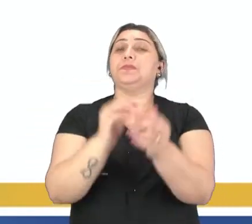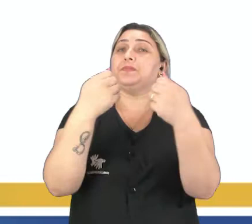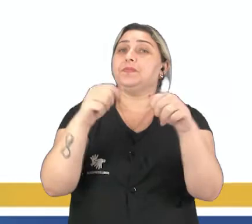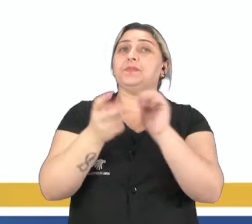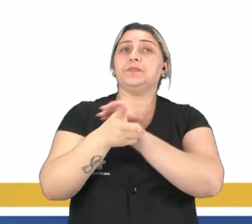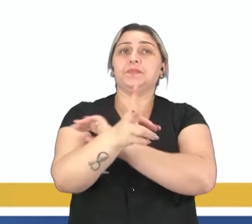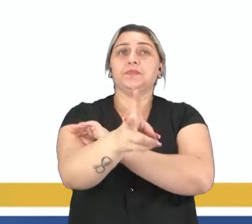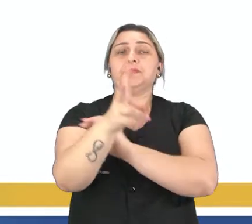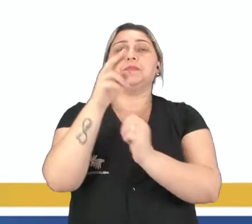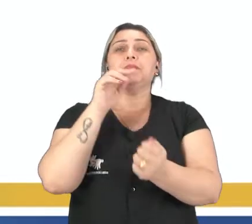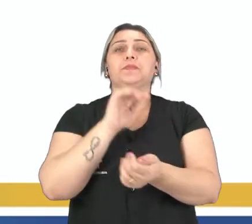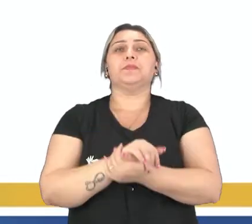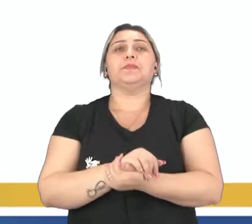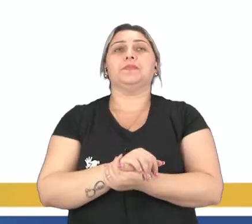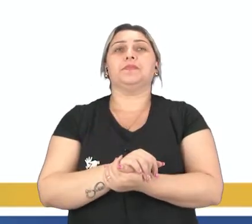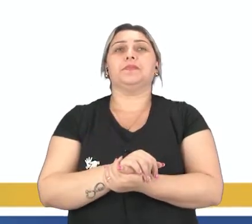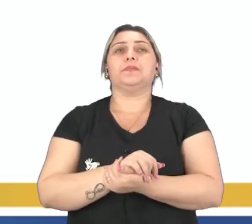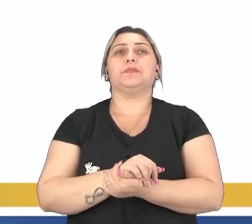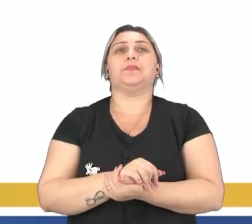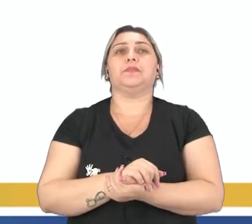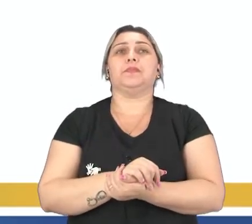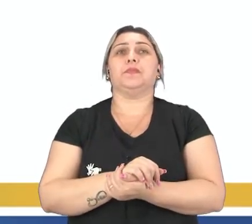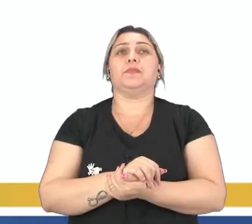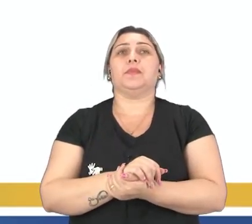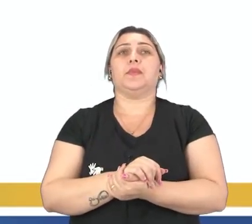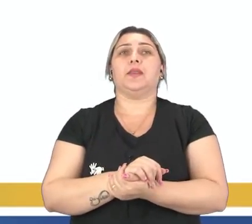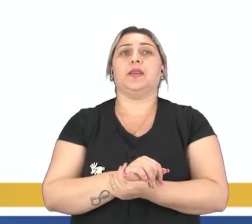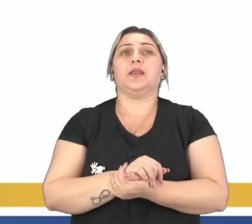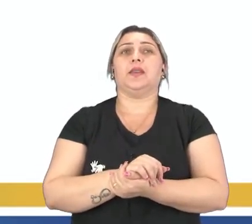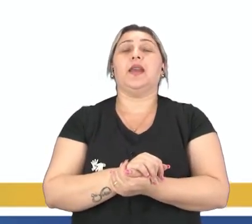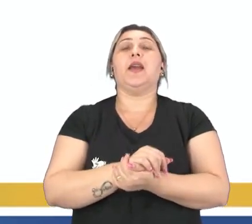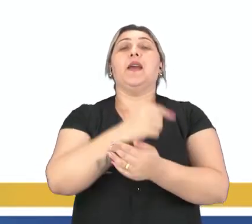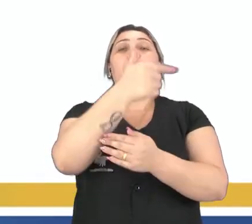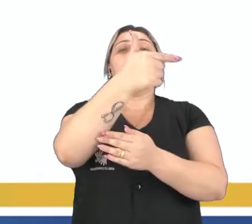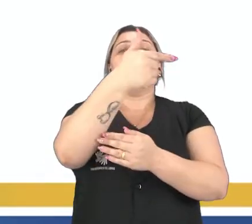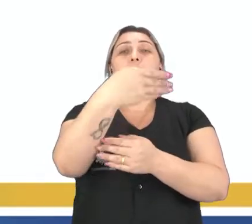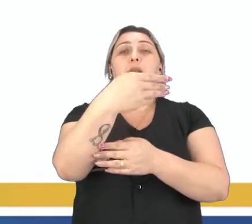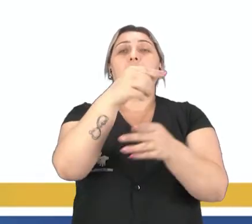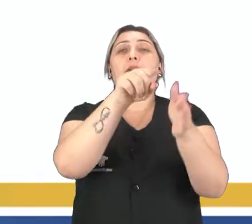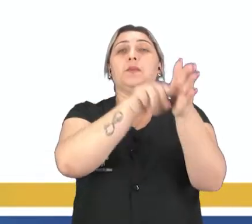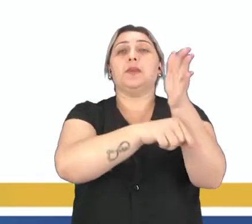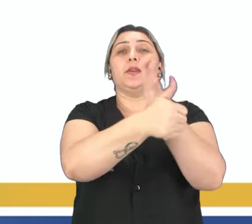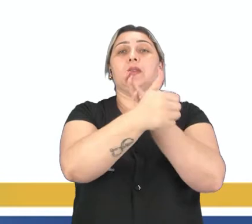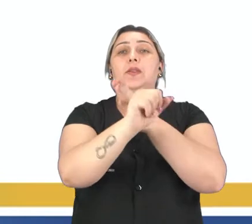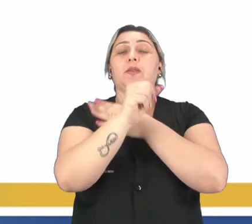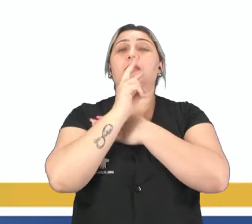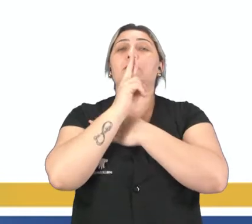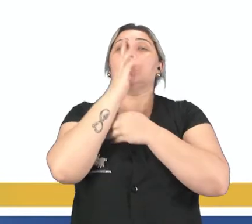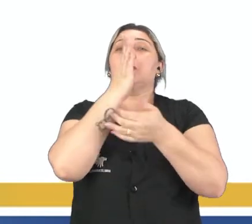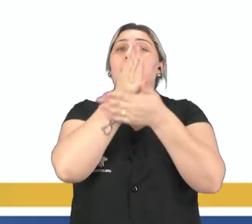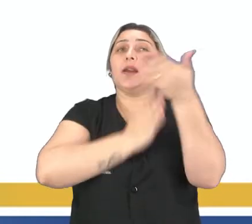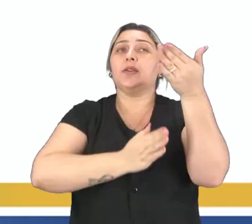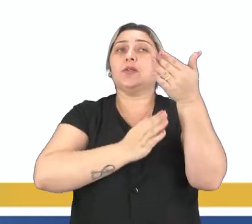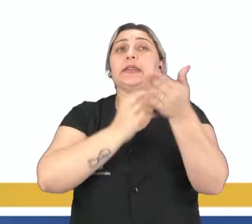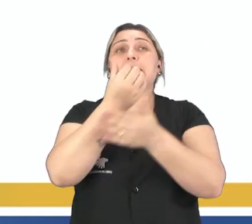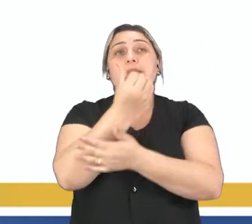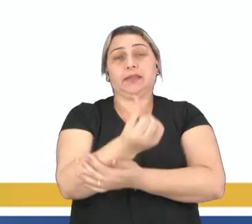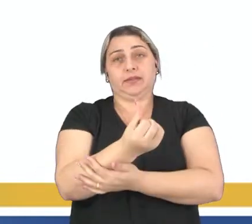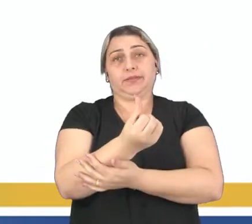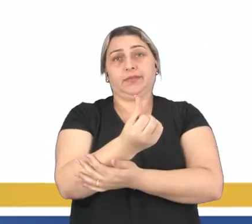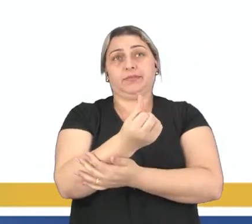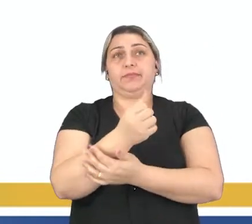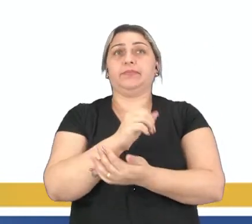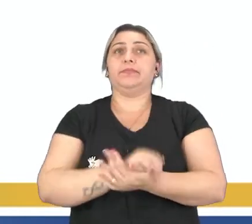preciso continuar. E aí eu faço 24 menos 18 para eu saber quanto que sobrou dessa minha divisão.